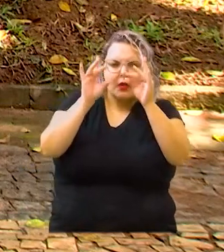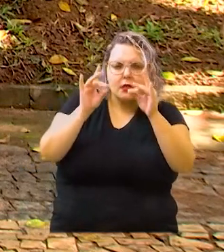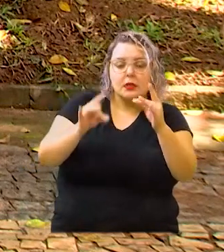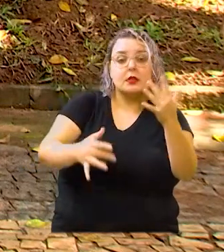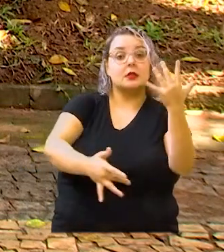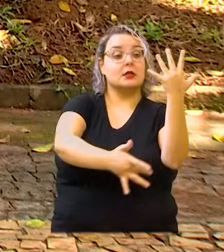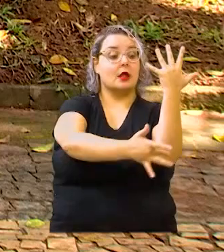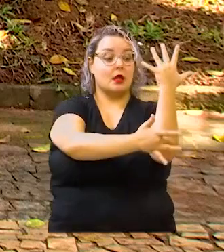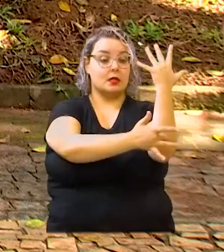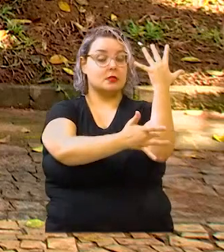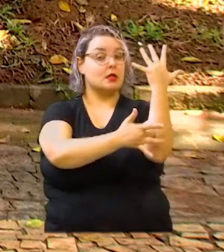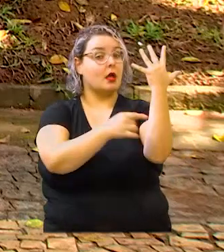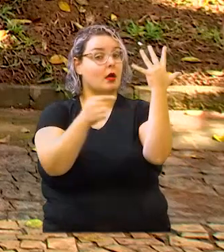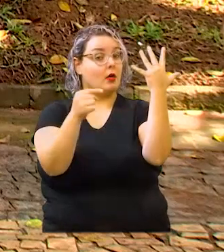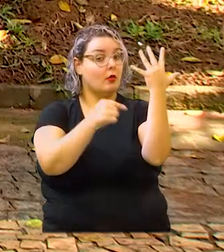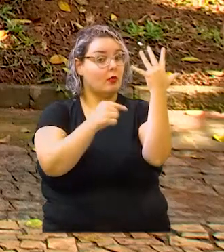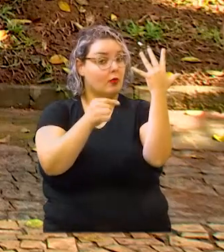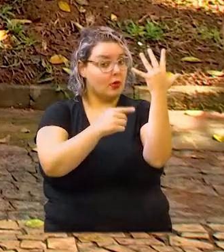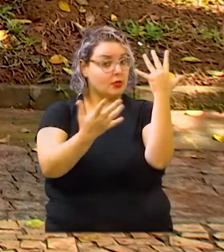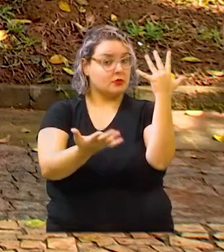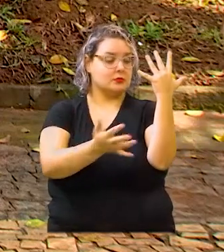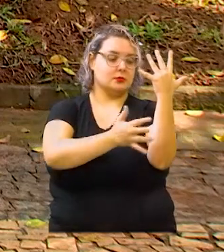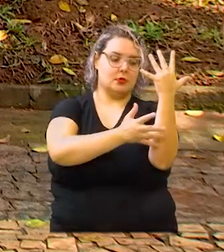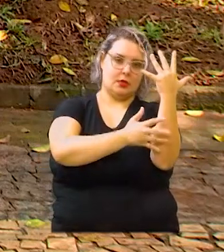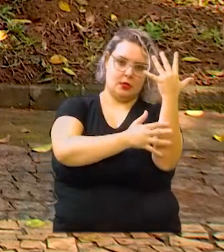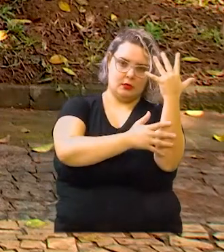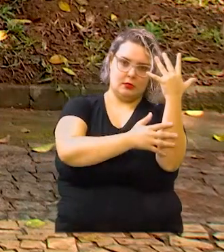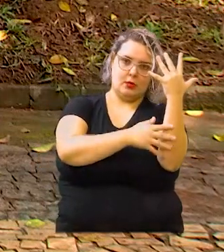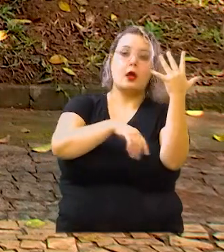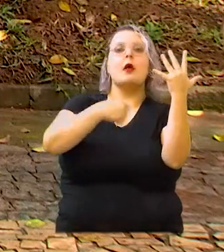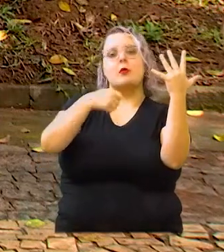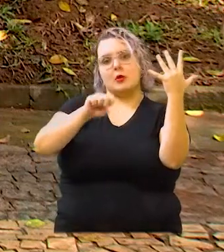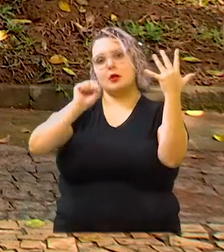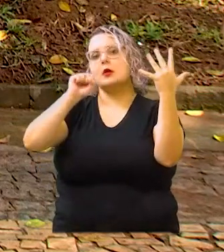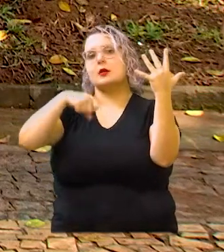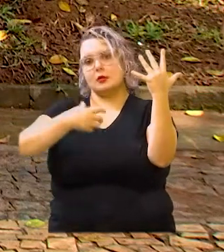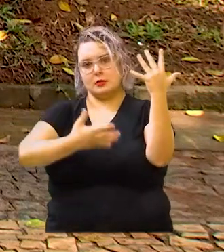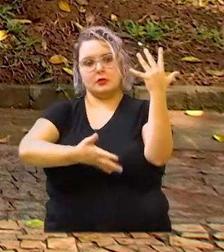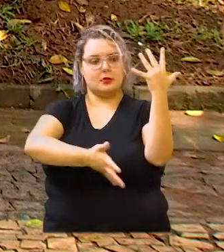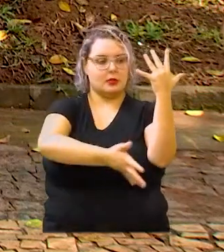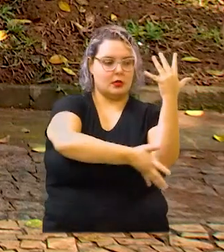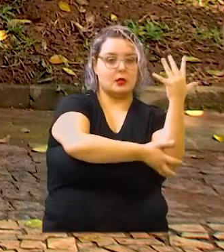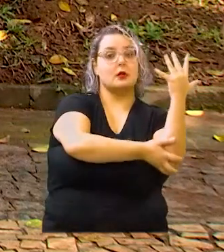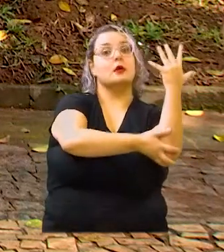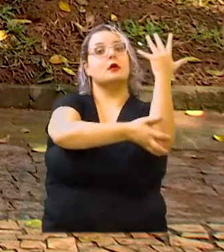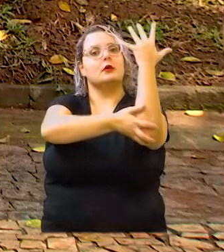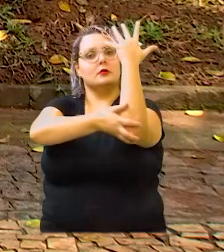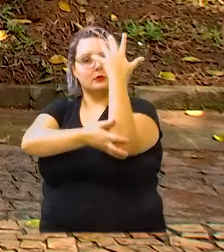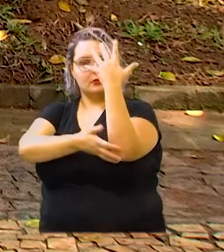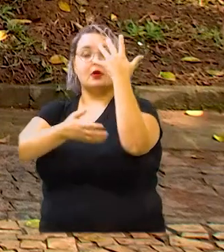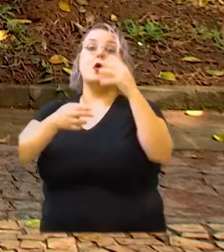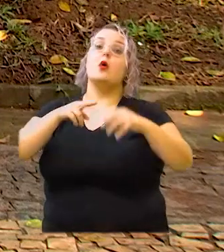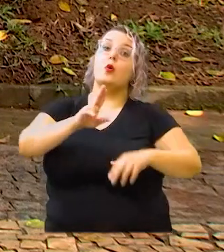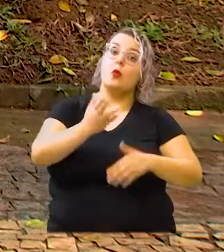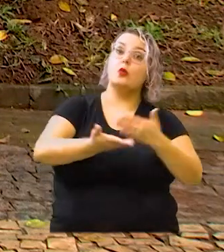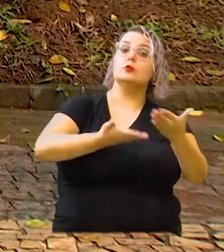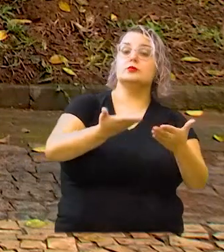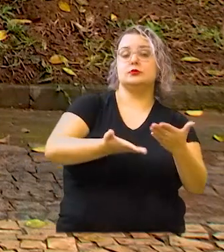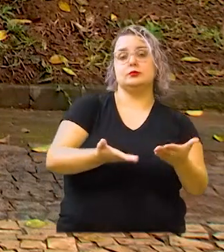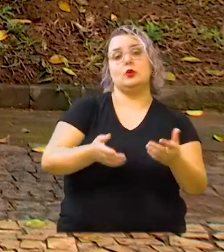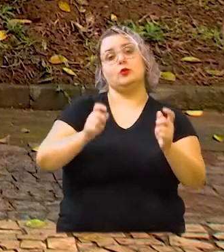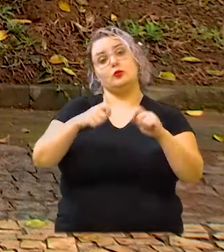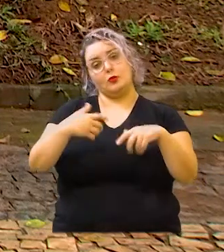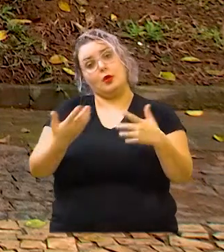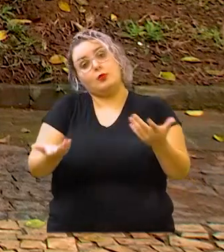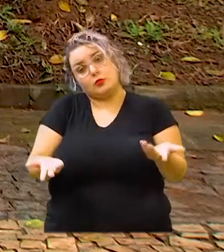refinado da saúde das árvores. Árvores doentes, elas precisam sim ser removidas, assim, ou tratadas, na